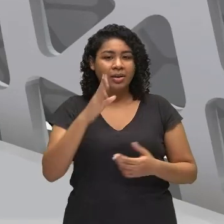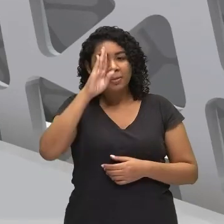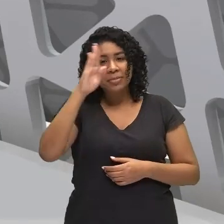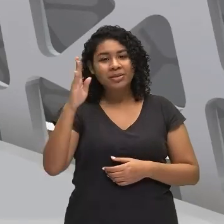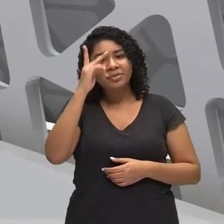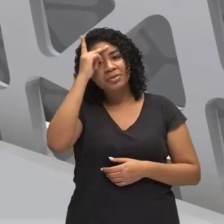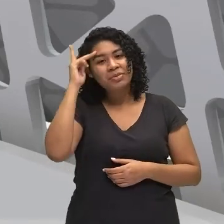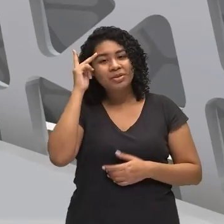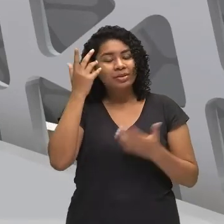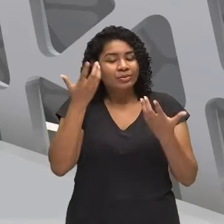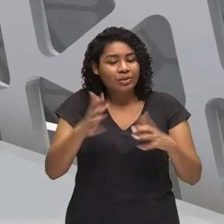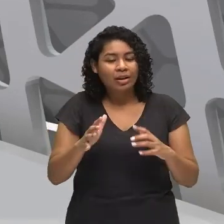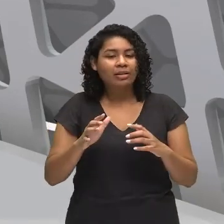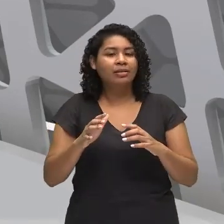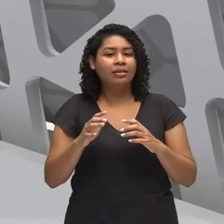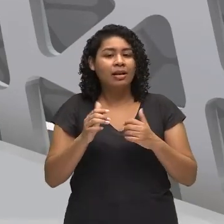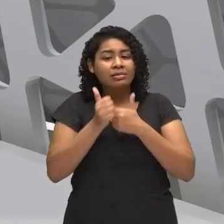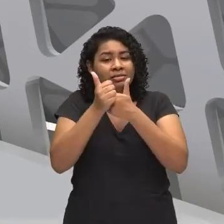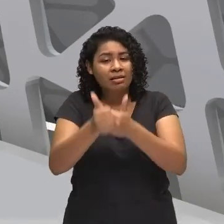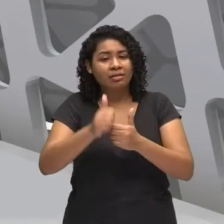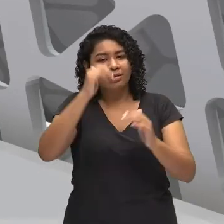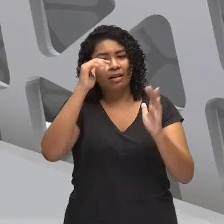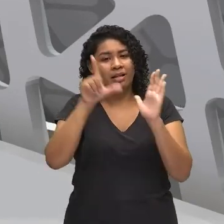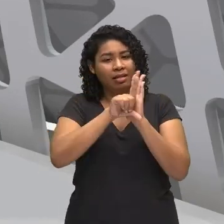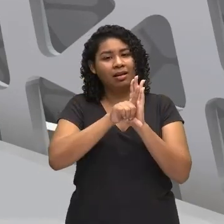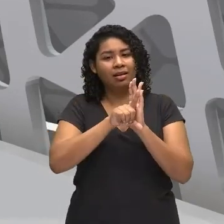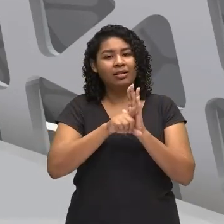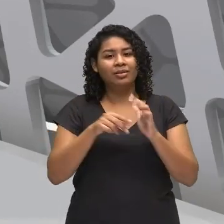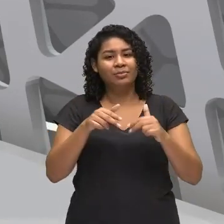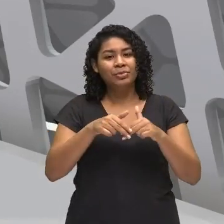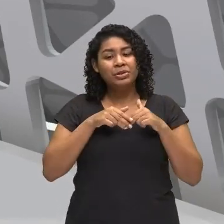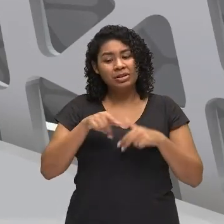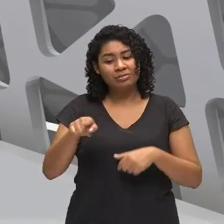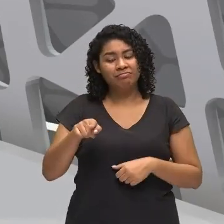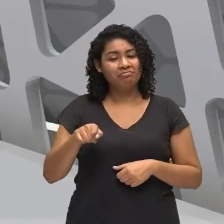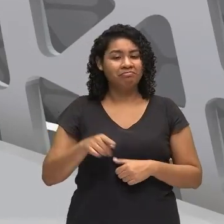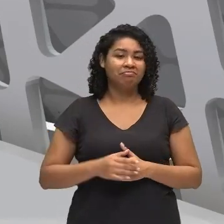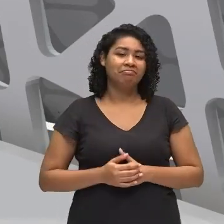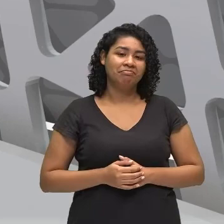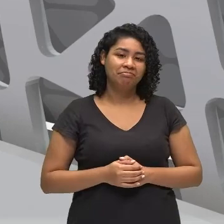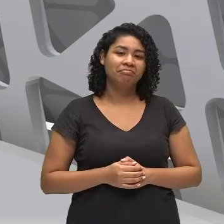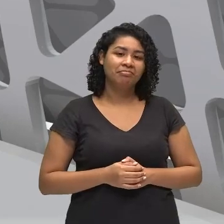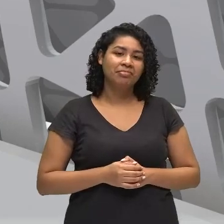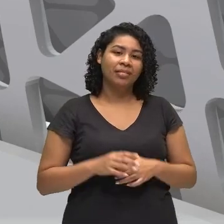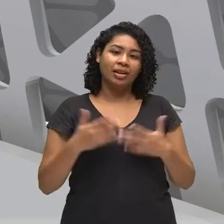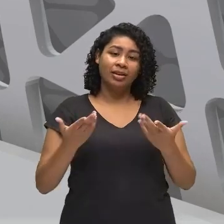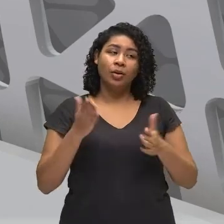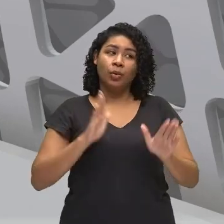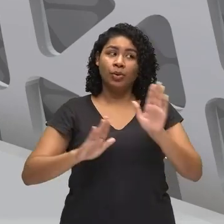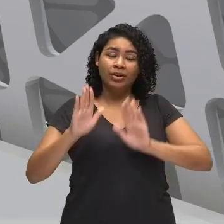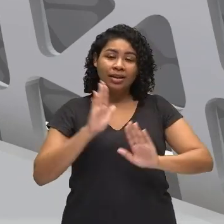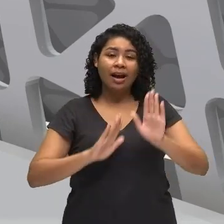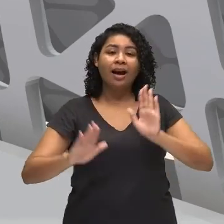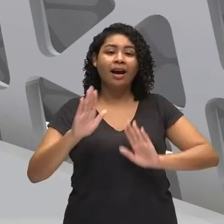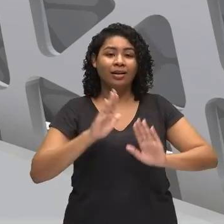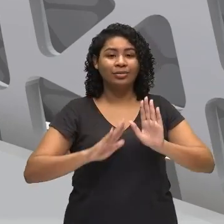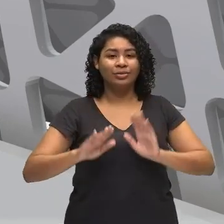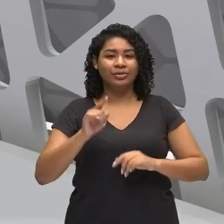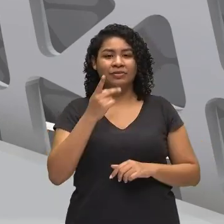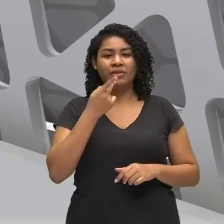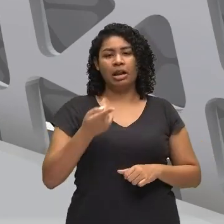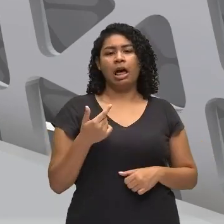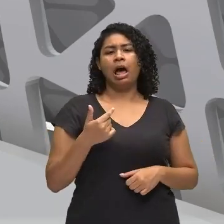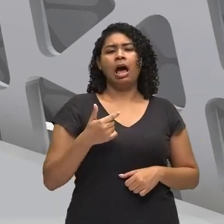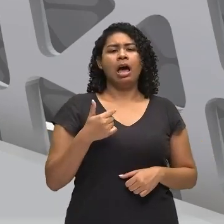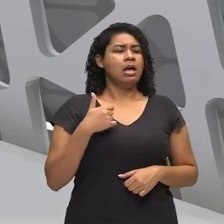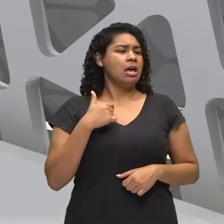os degradados, porque eram criminosos condenados. Então, Tome muito cuidado antes de você bater no peito e dizer,